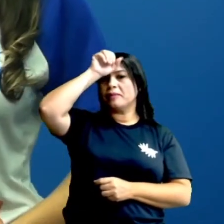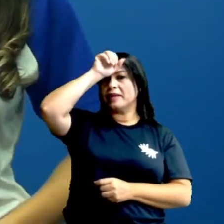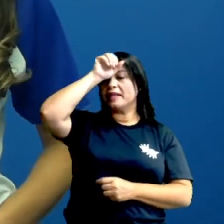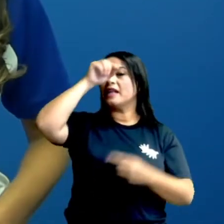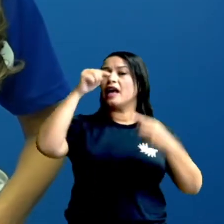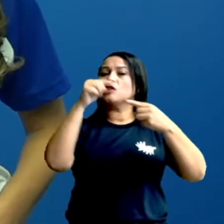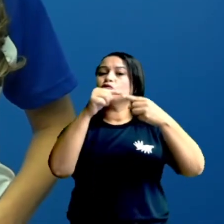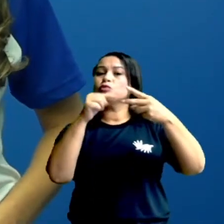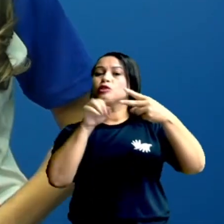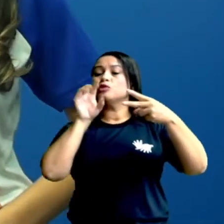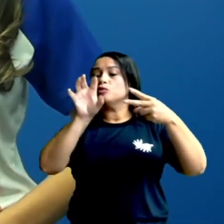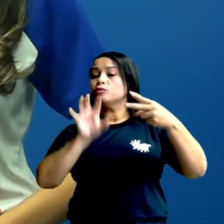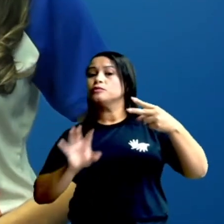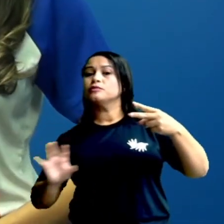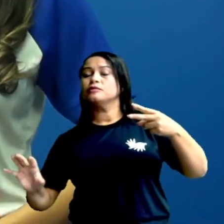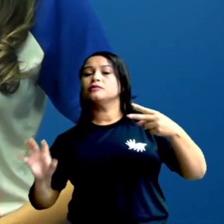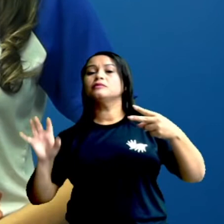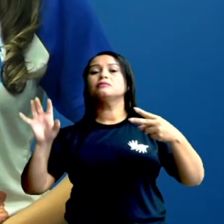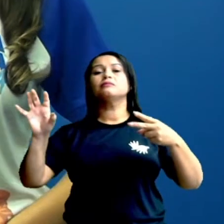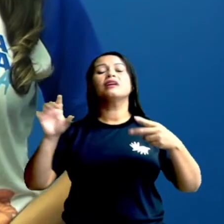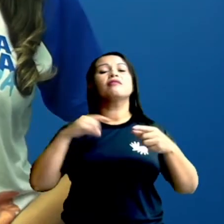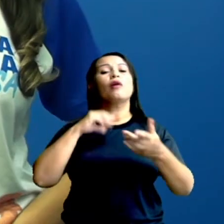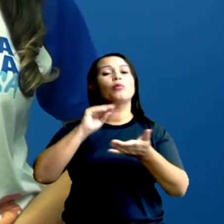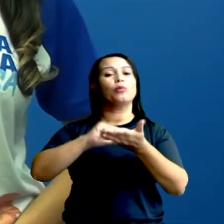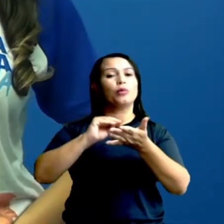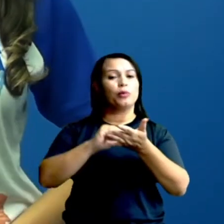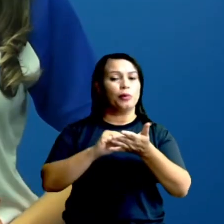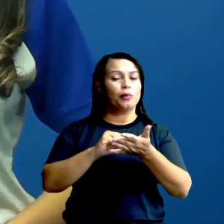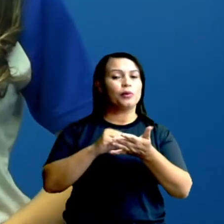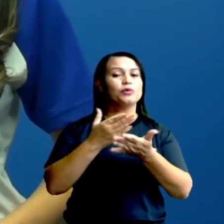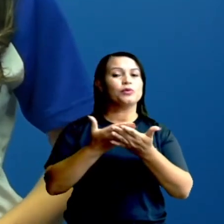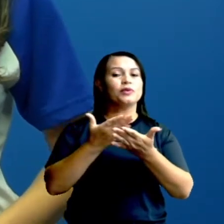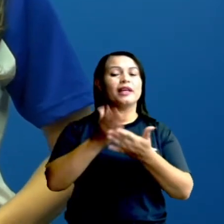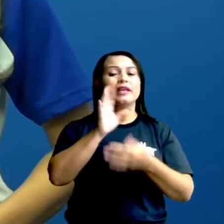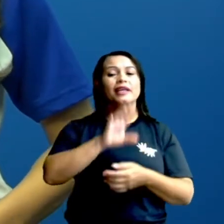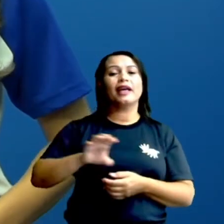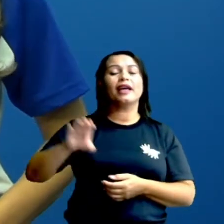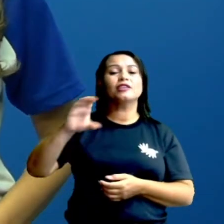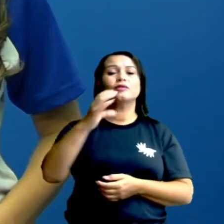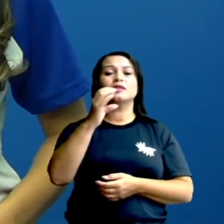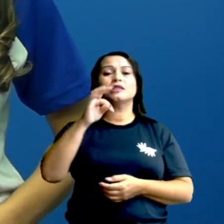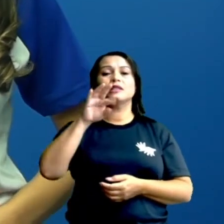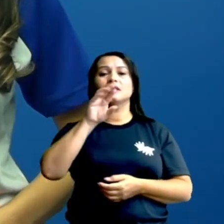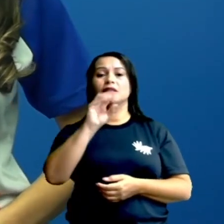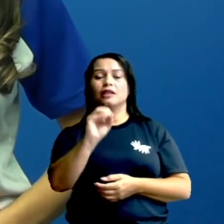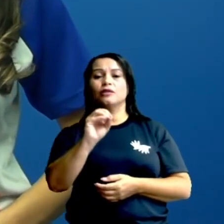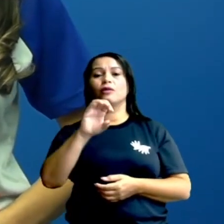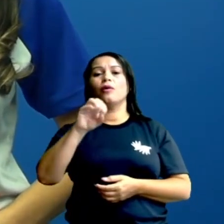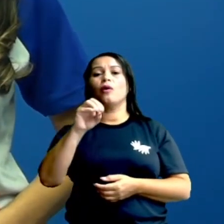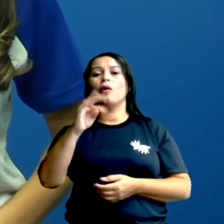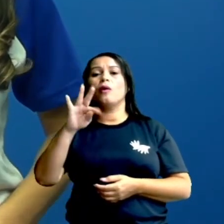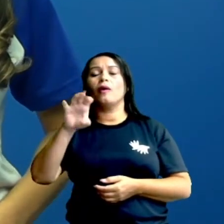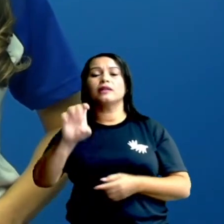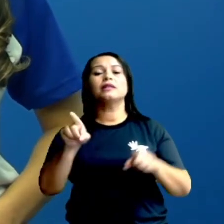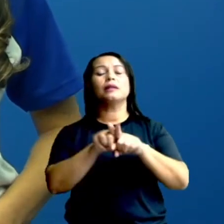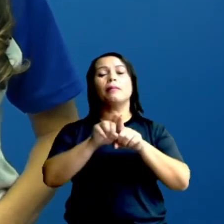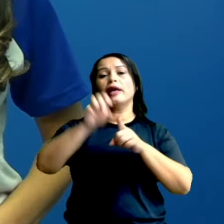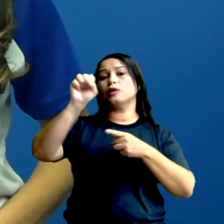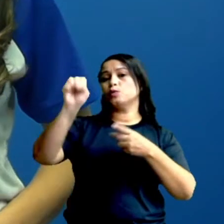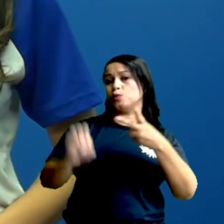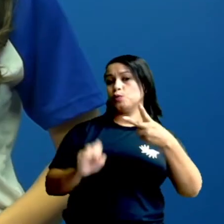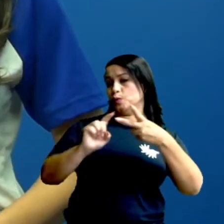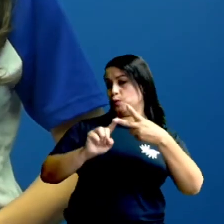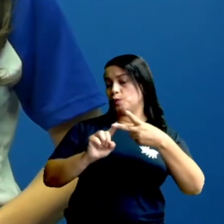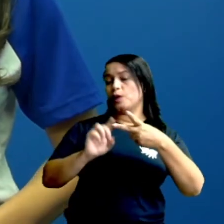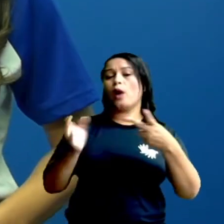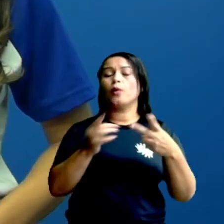duas últimas regiões que a gente faltou estudar, que é a região Centro-Oeste e a região Sul, tá? O objetivo